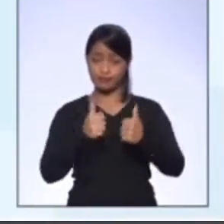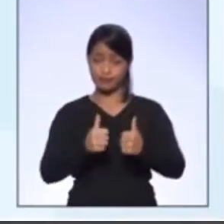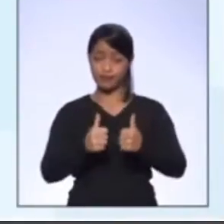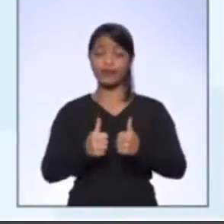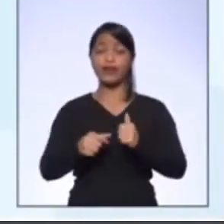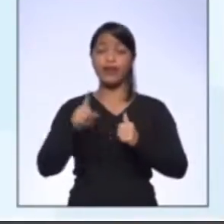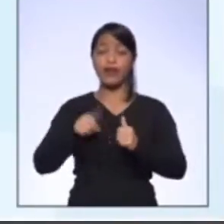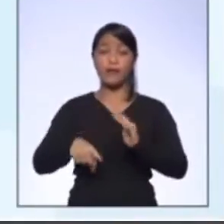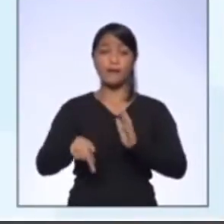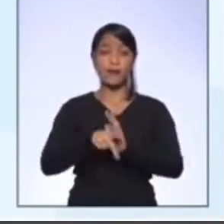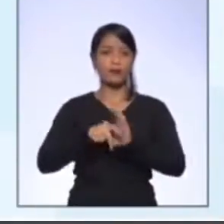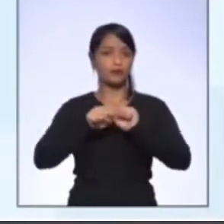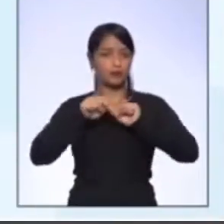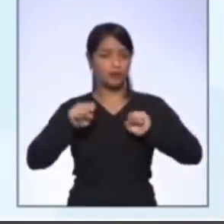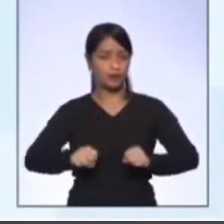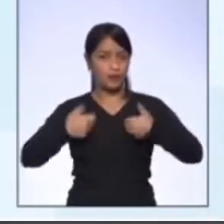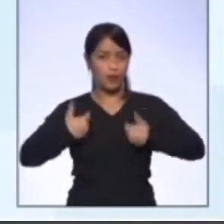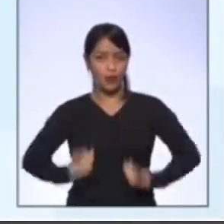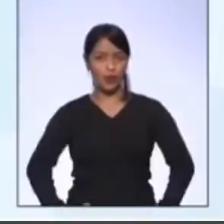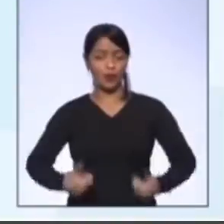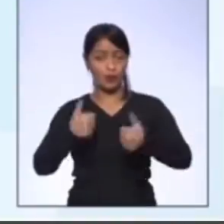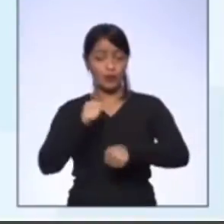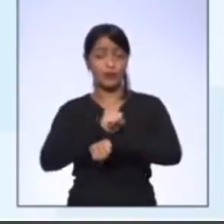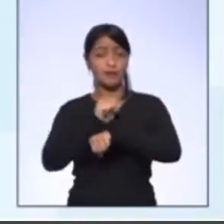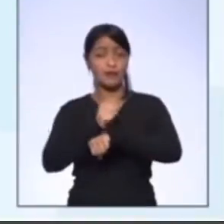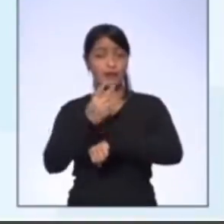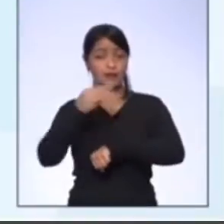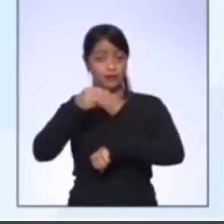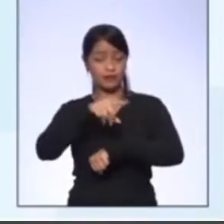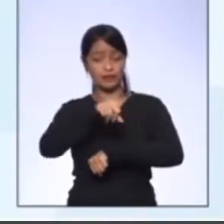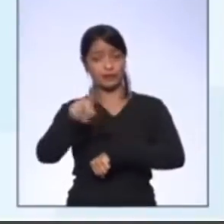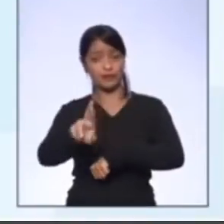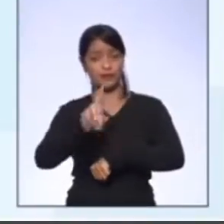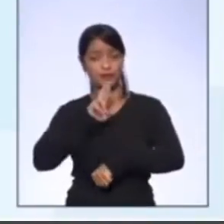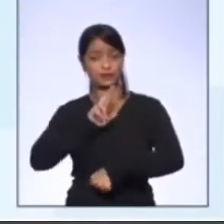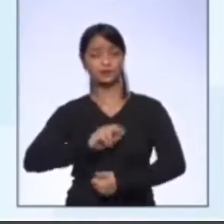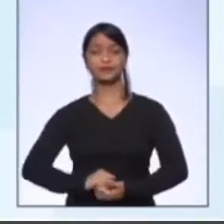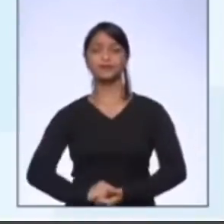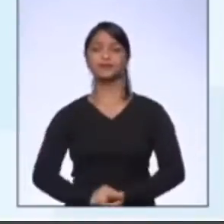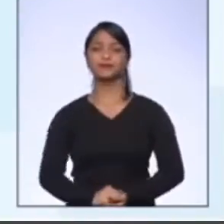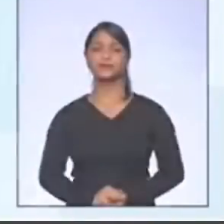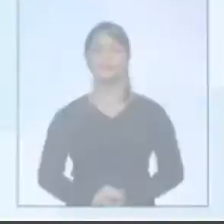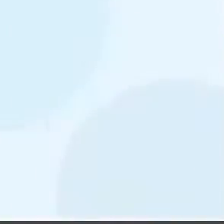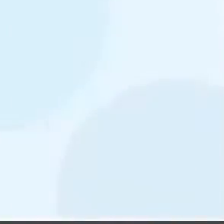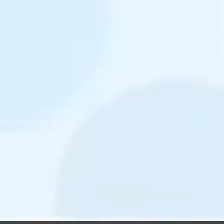que fazem parte desse sistema do corpo tá bom três minutinhos aí para você